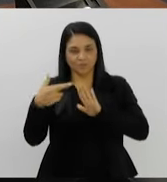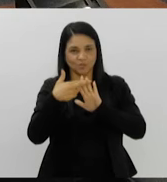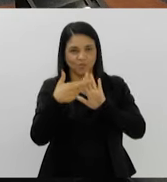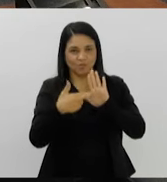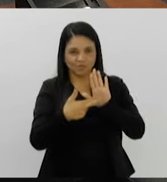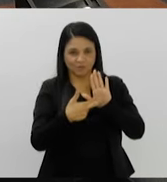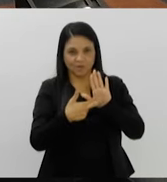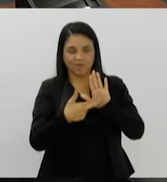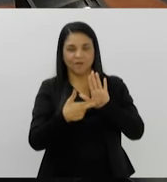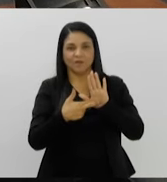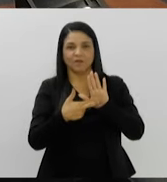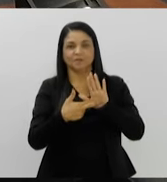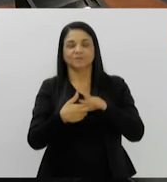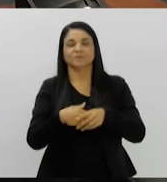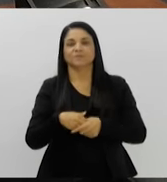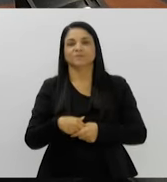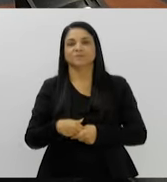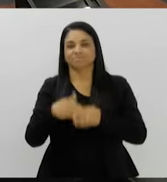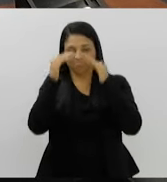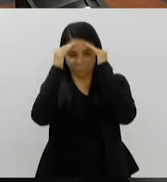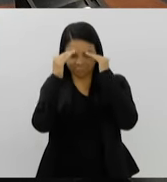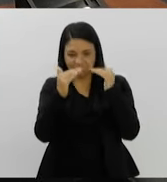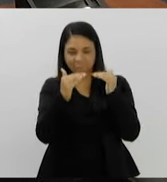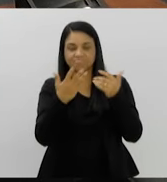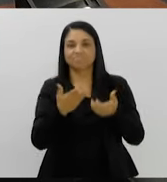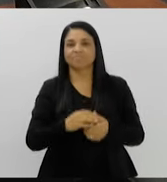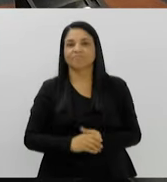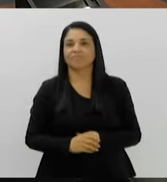improrrogáveis no tempo regimental por